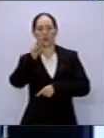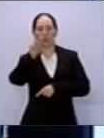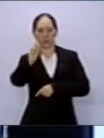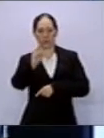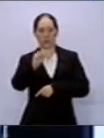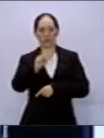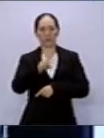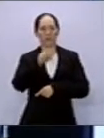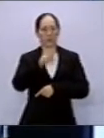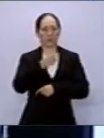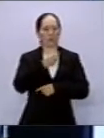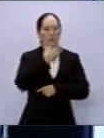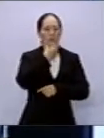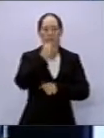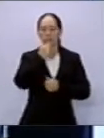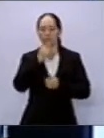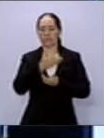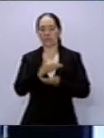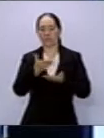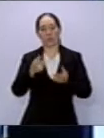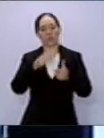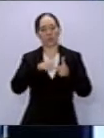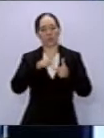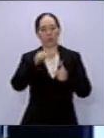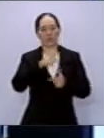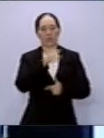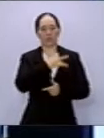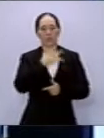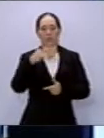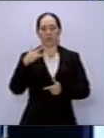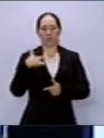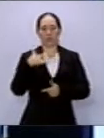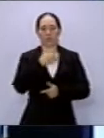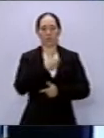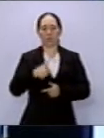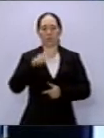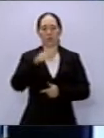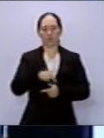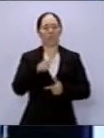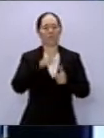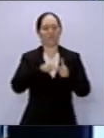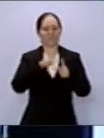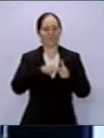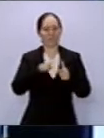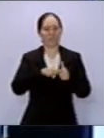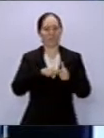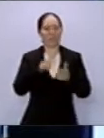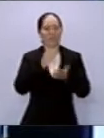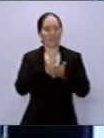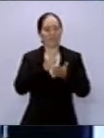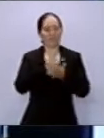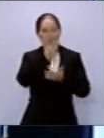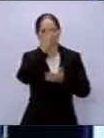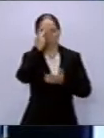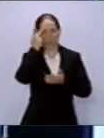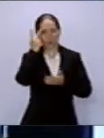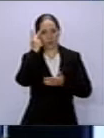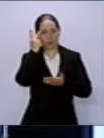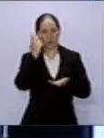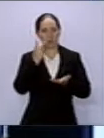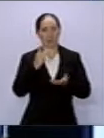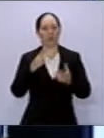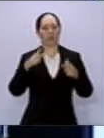coisa fantástica a senhora de senhores que há problema de saúde pública no Brasil é tão grande que mesmo aqueles que são hoje beneficiários de plano de saúde